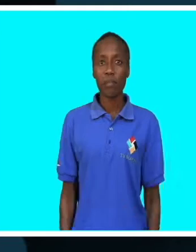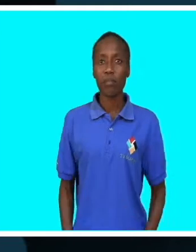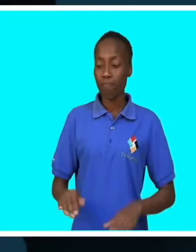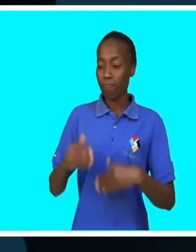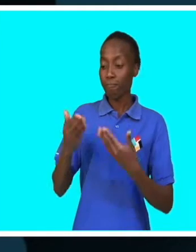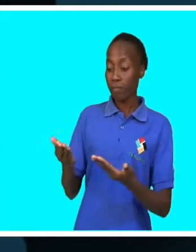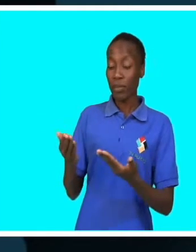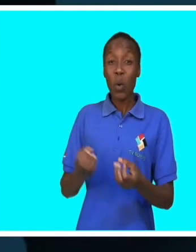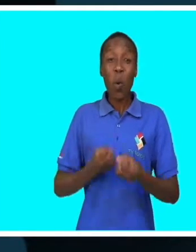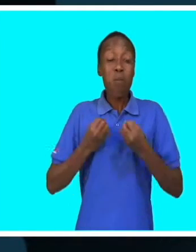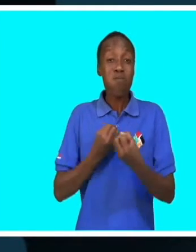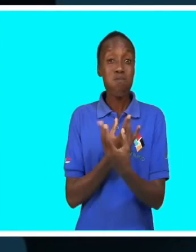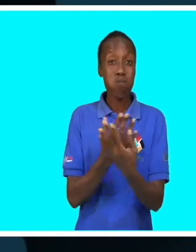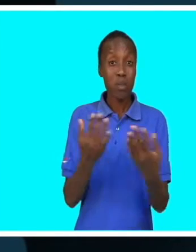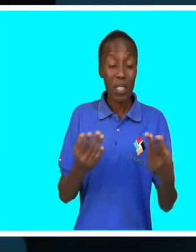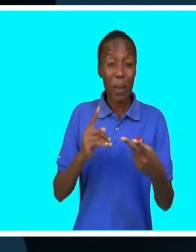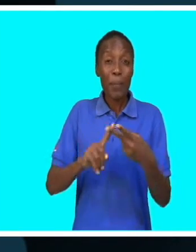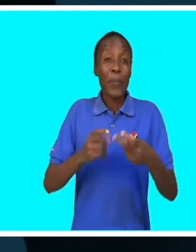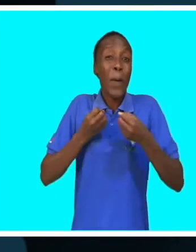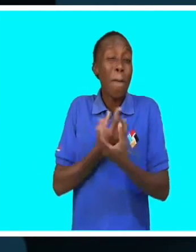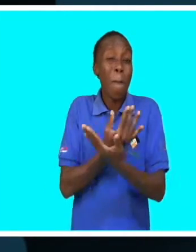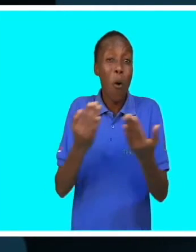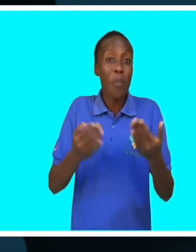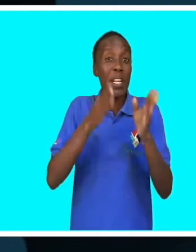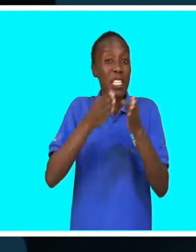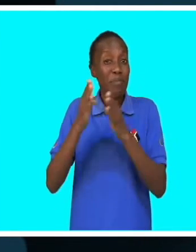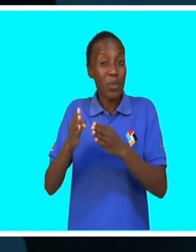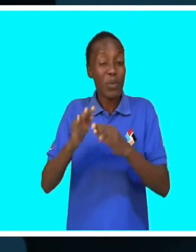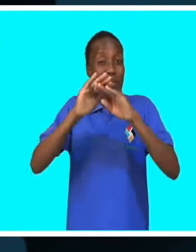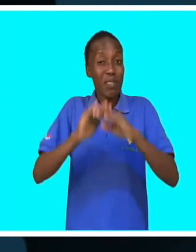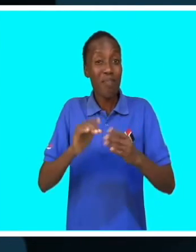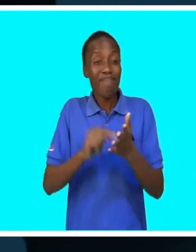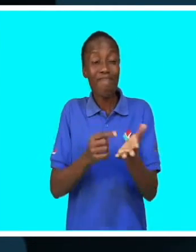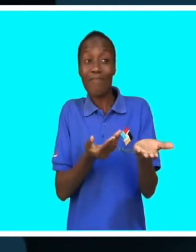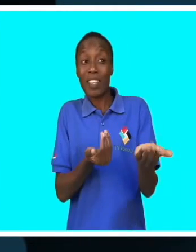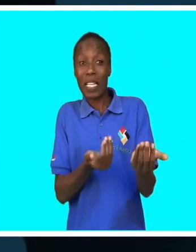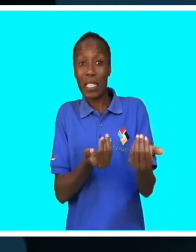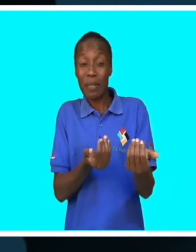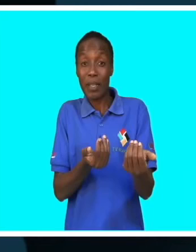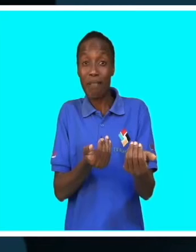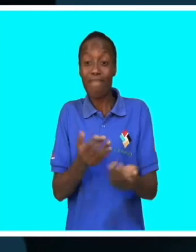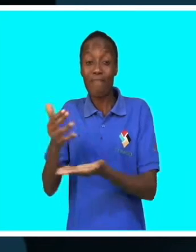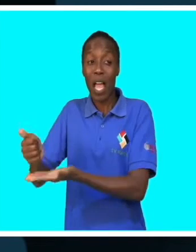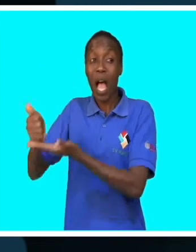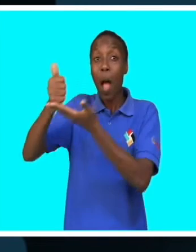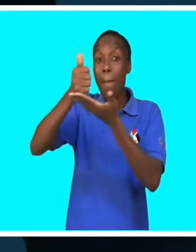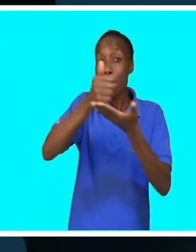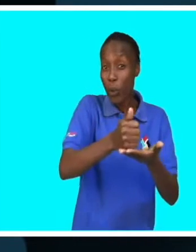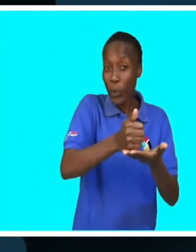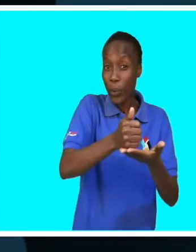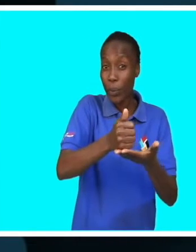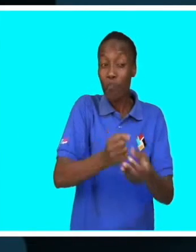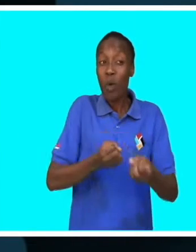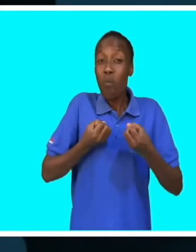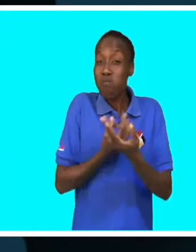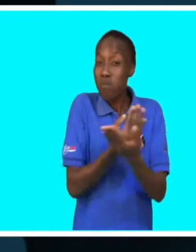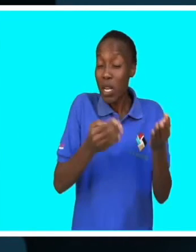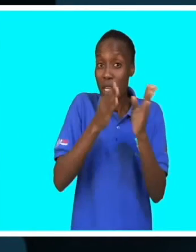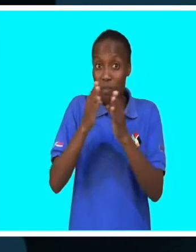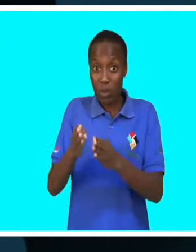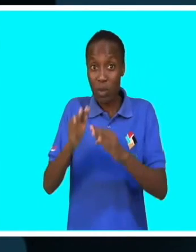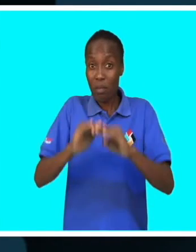Xaixei. Há muita gente que ainda espera por estes apoios. Há muita gente